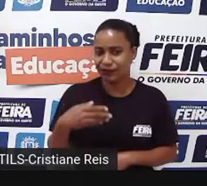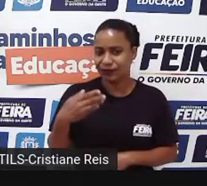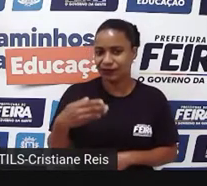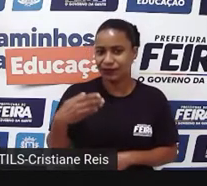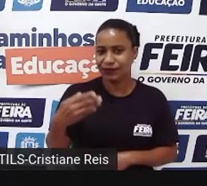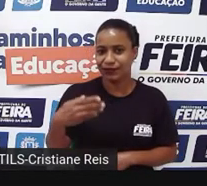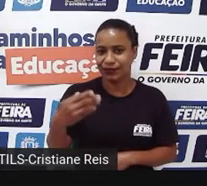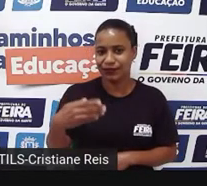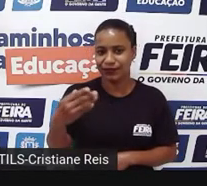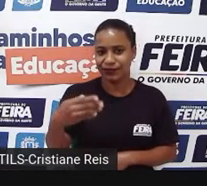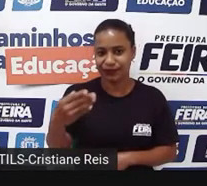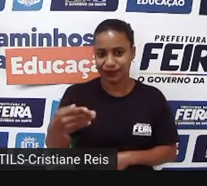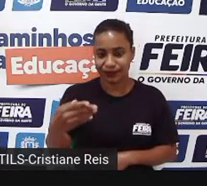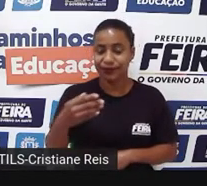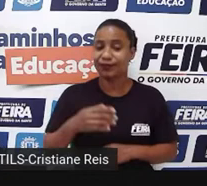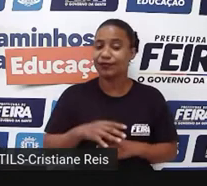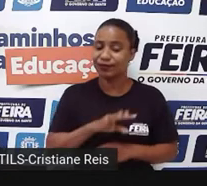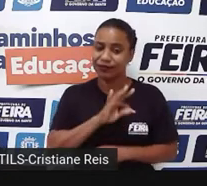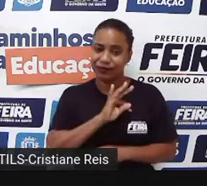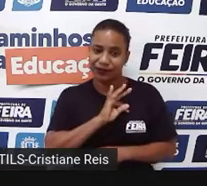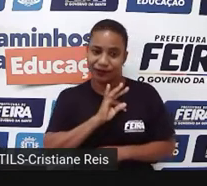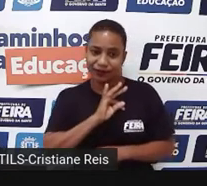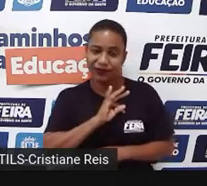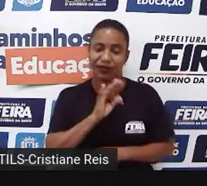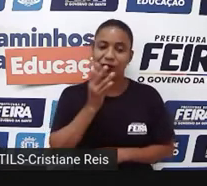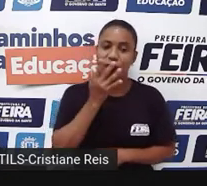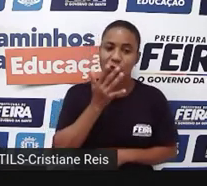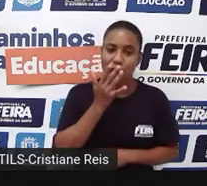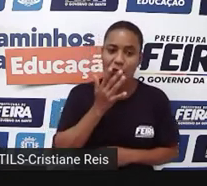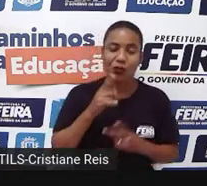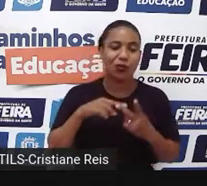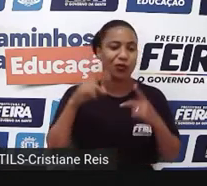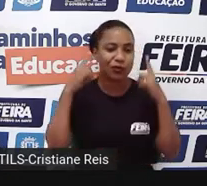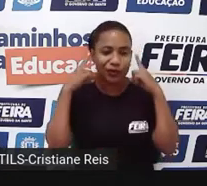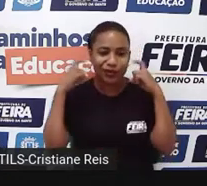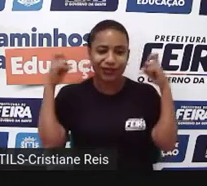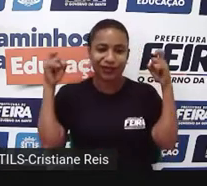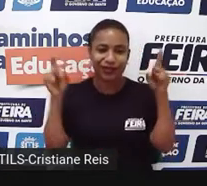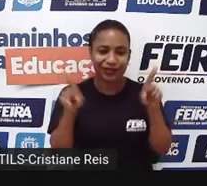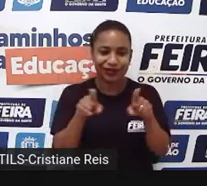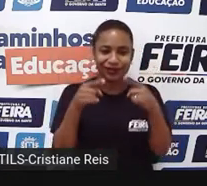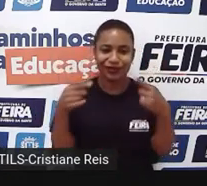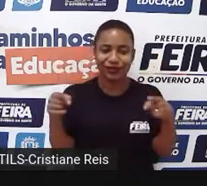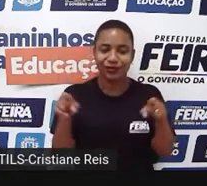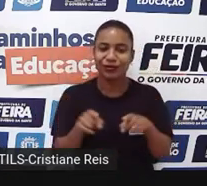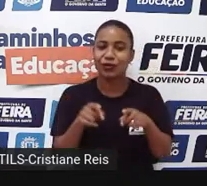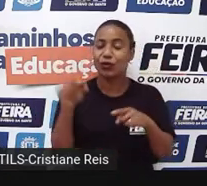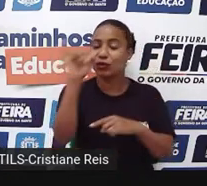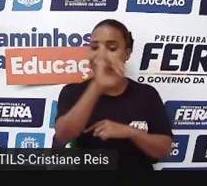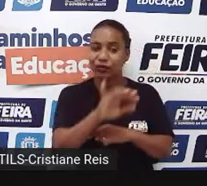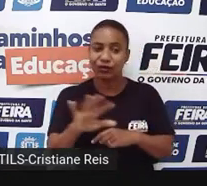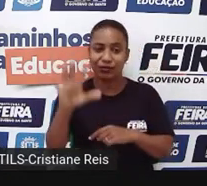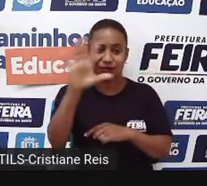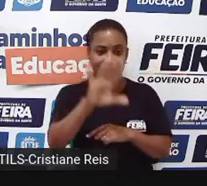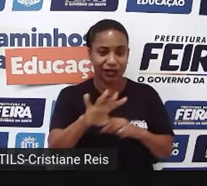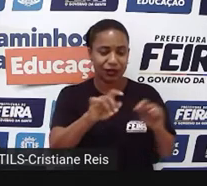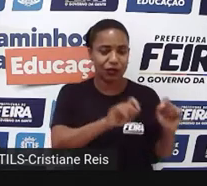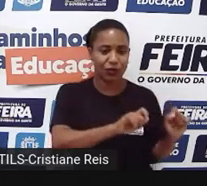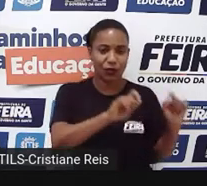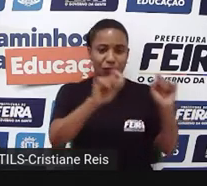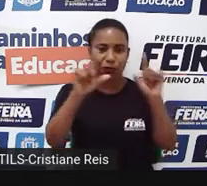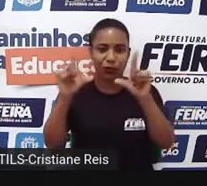Gradativamente, as técnicas de cor, de som, de reprodução de imagens, de telas,